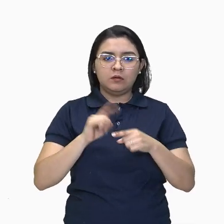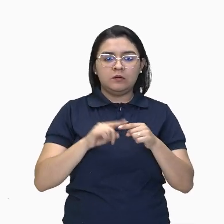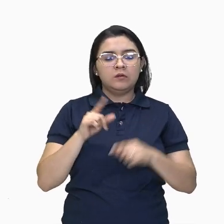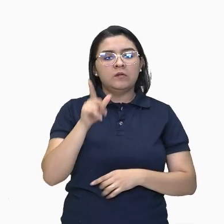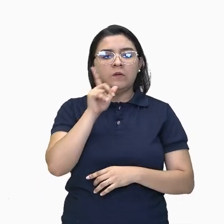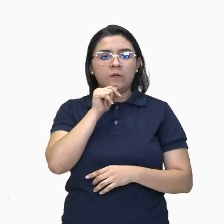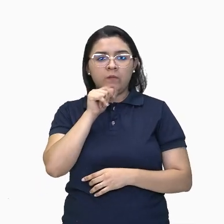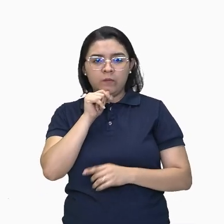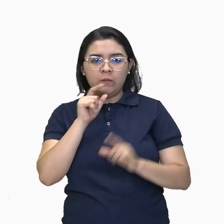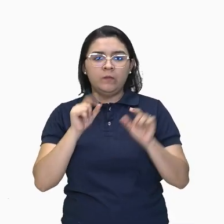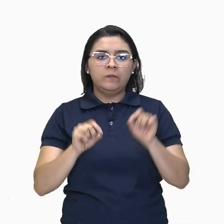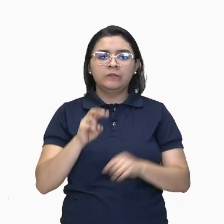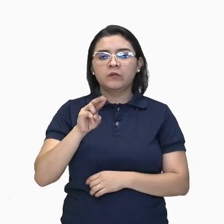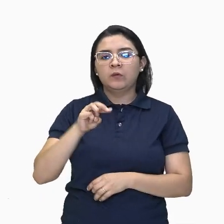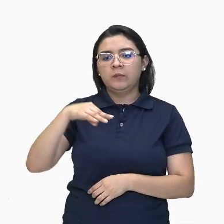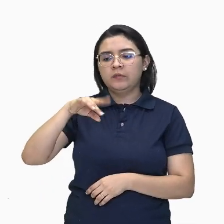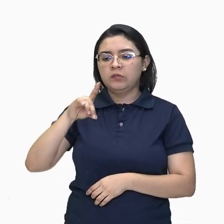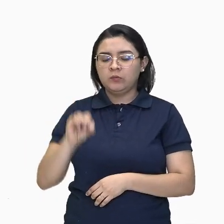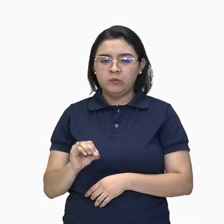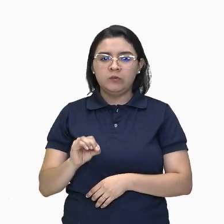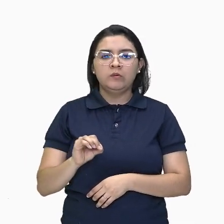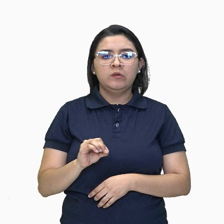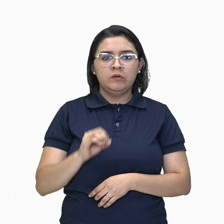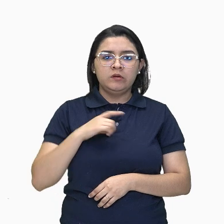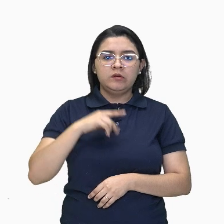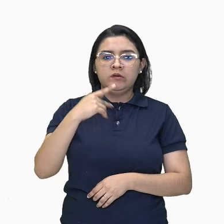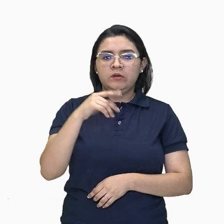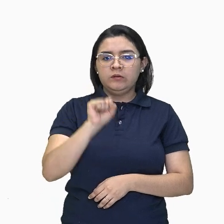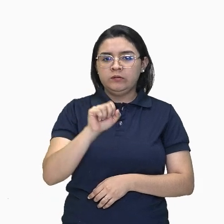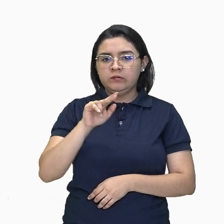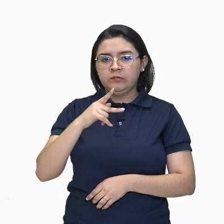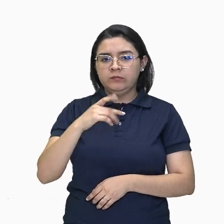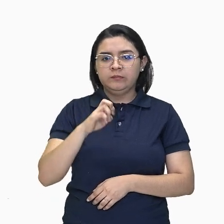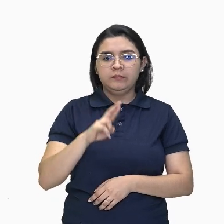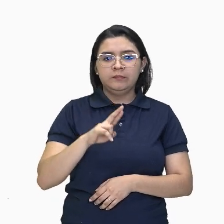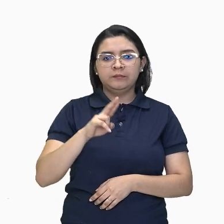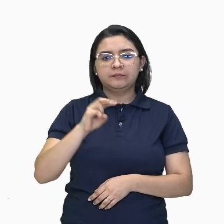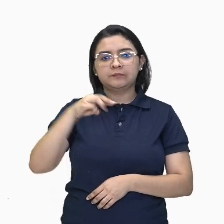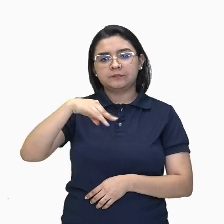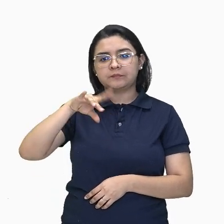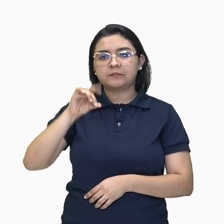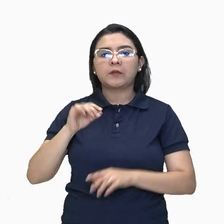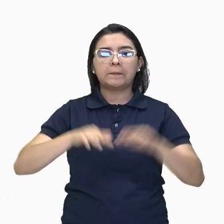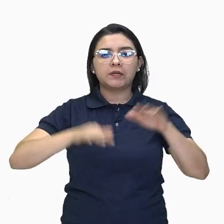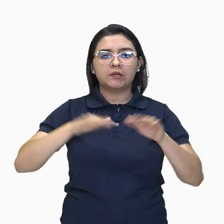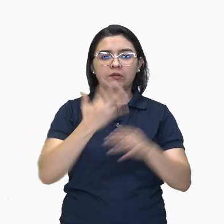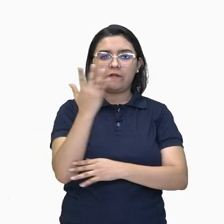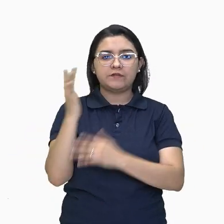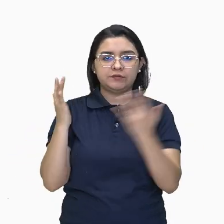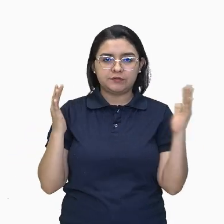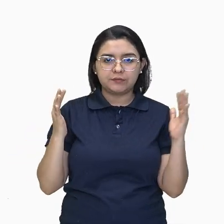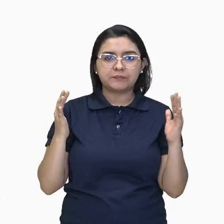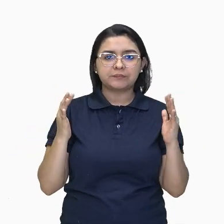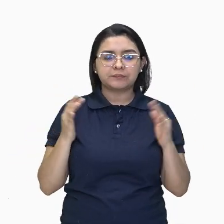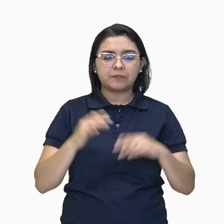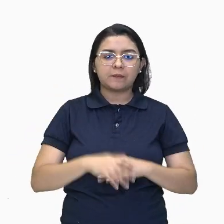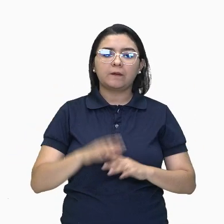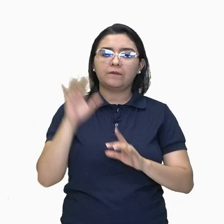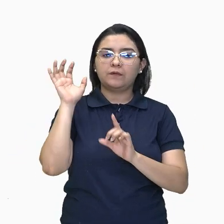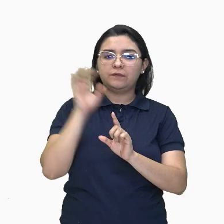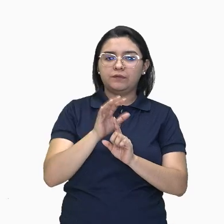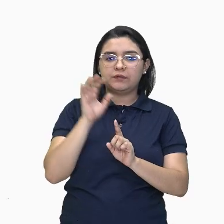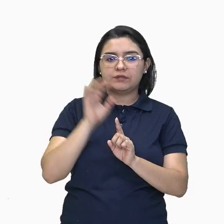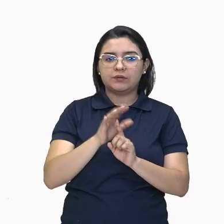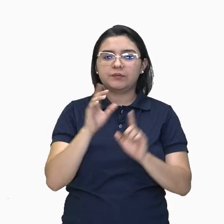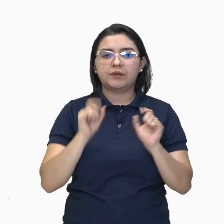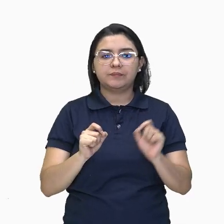e superúmido. Isso vai depender de quê? Da vegetação, tá bom? Isso vai ser